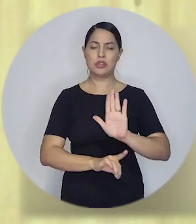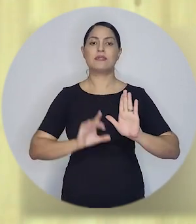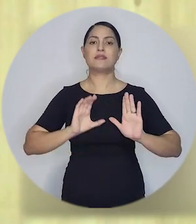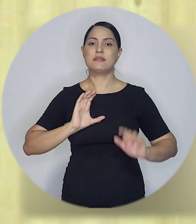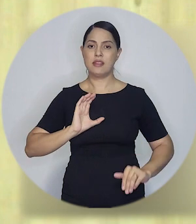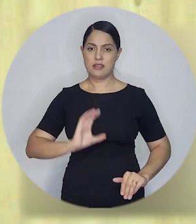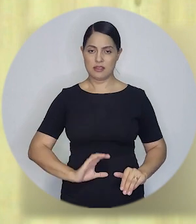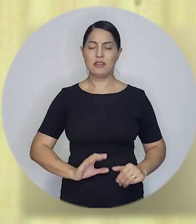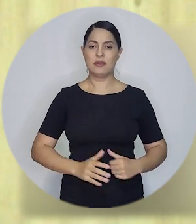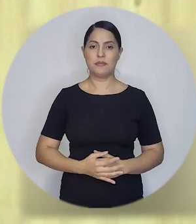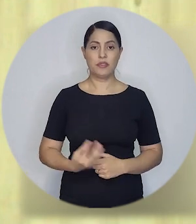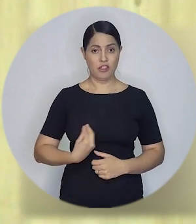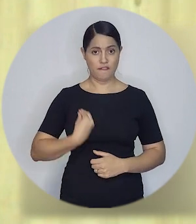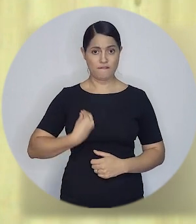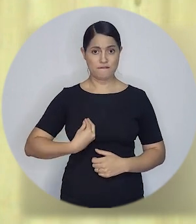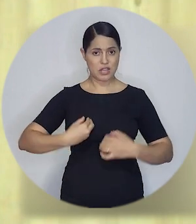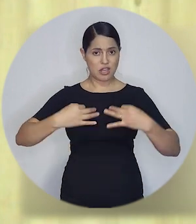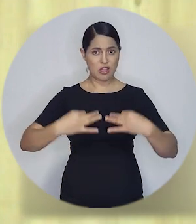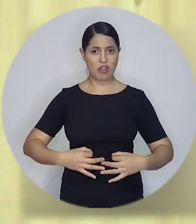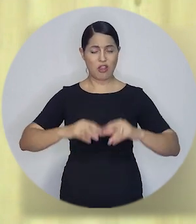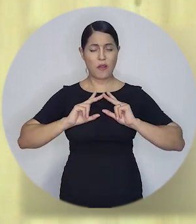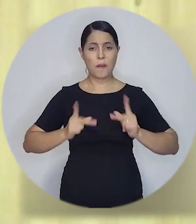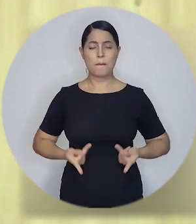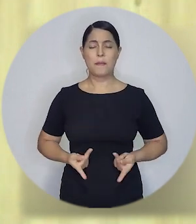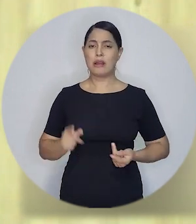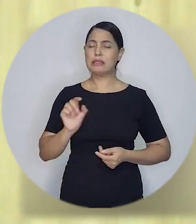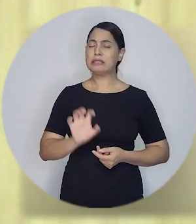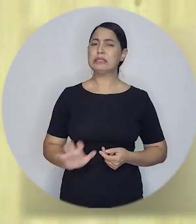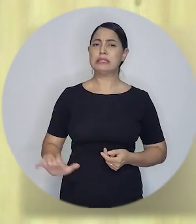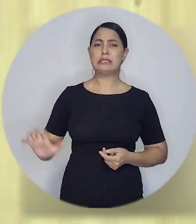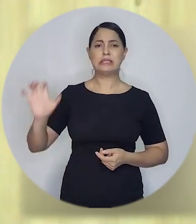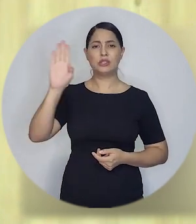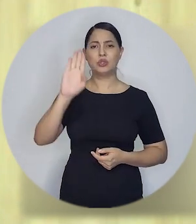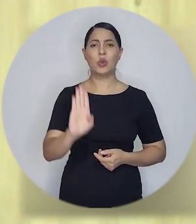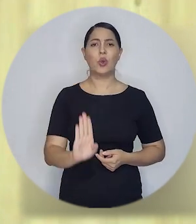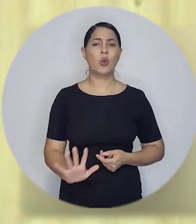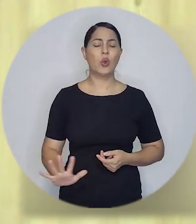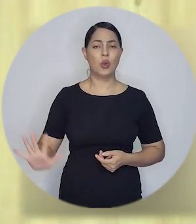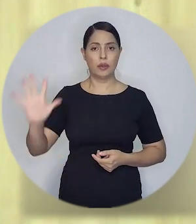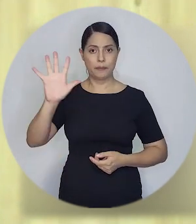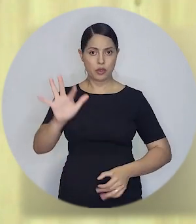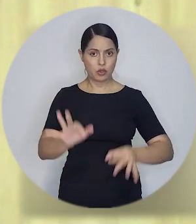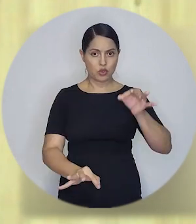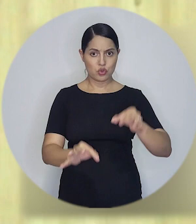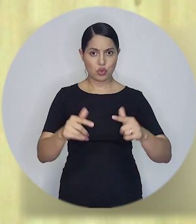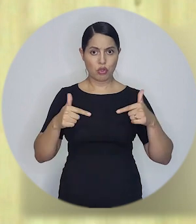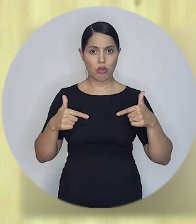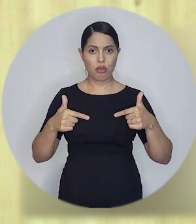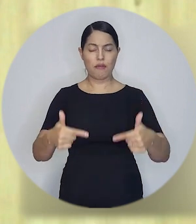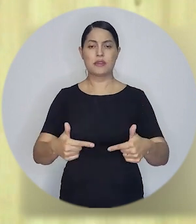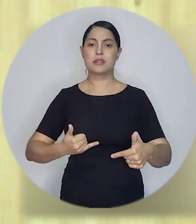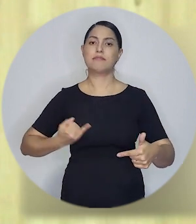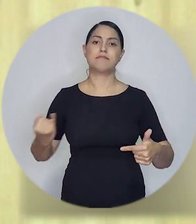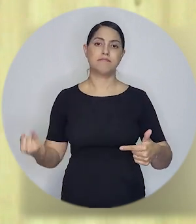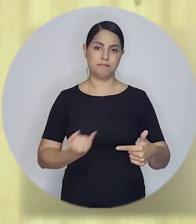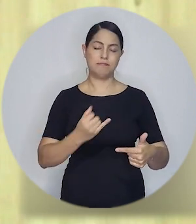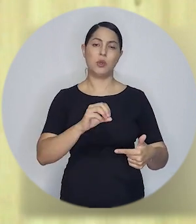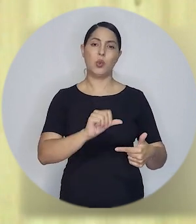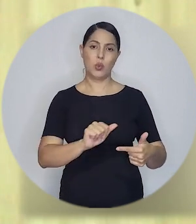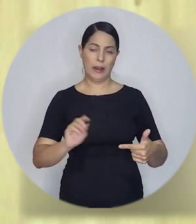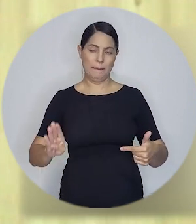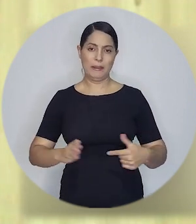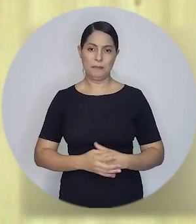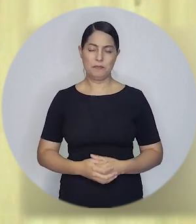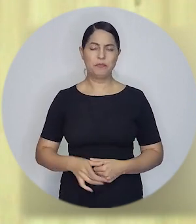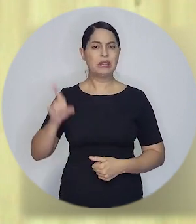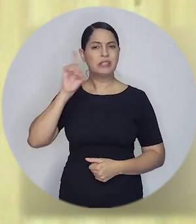concretização do direito à cidadania e à dignidade humana em cada um dos municípios de nosso Estado. Fazer justiça é a